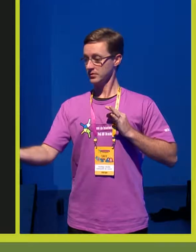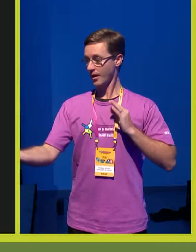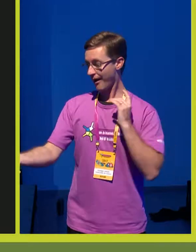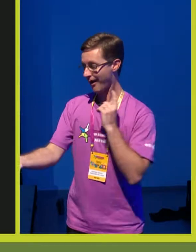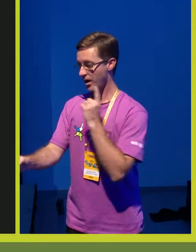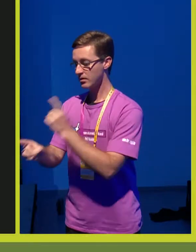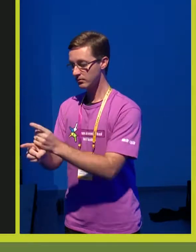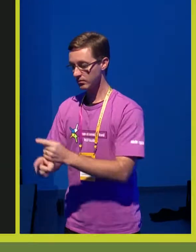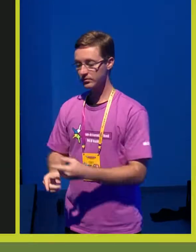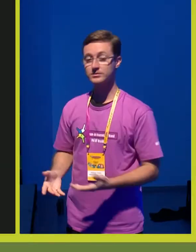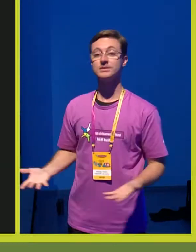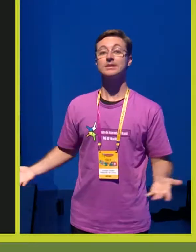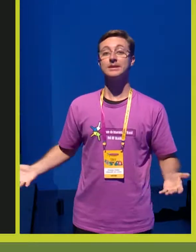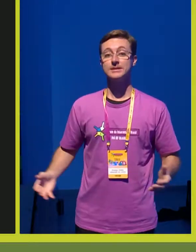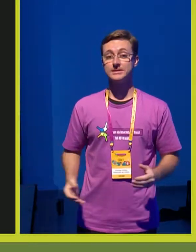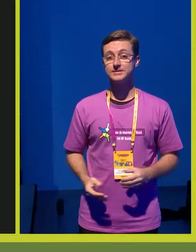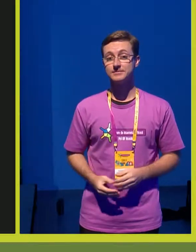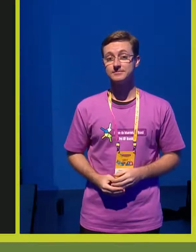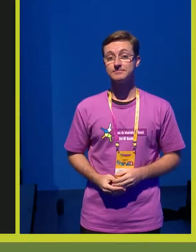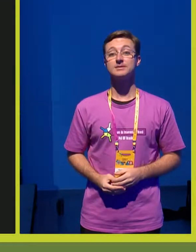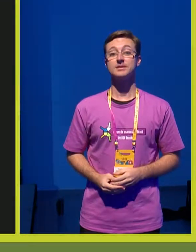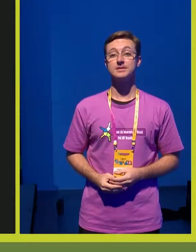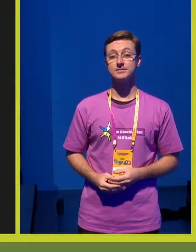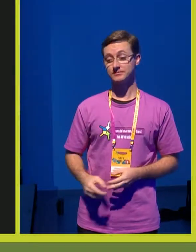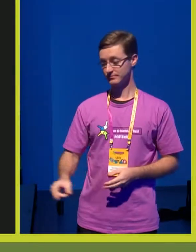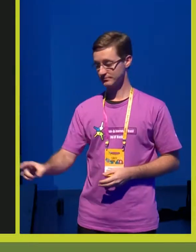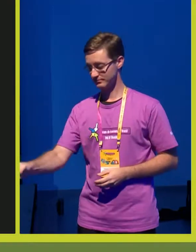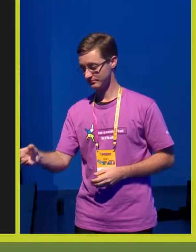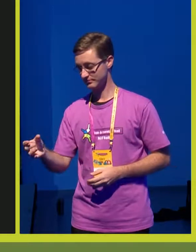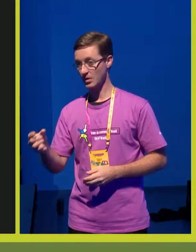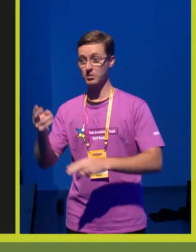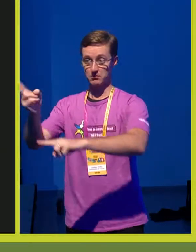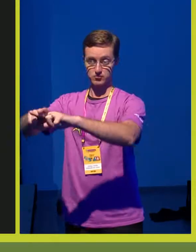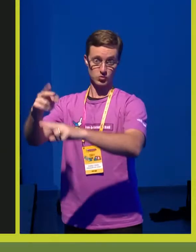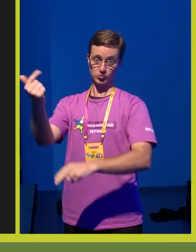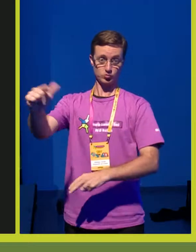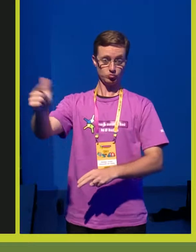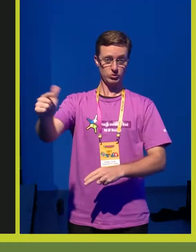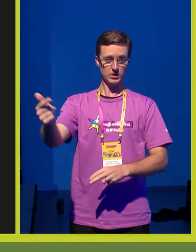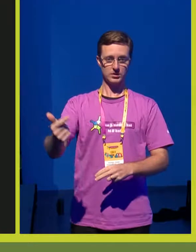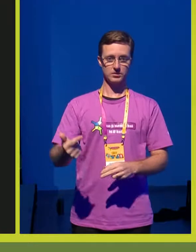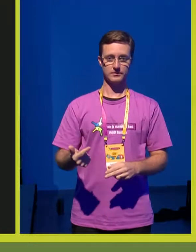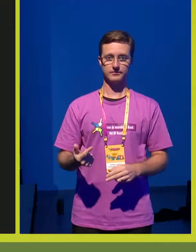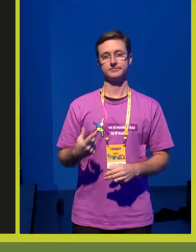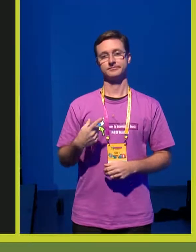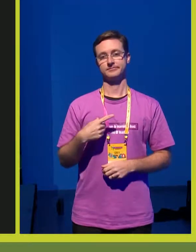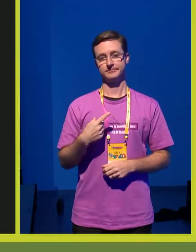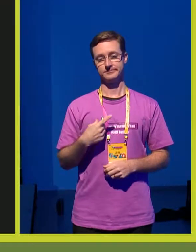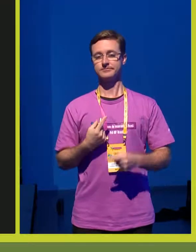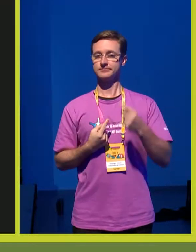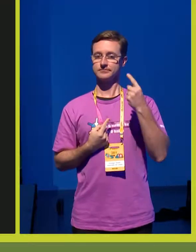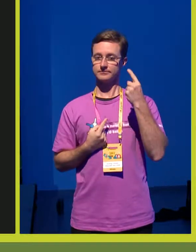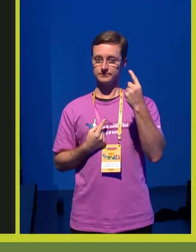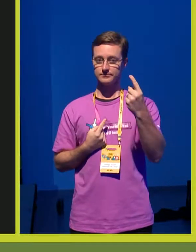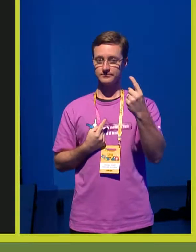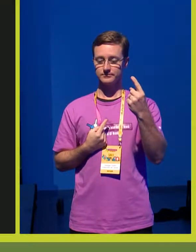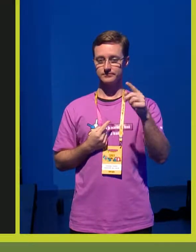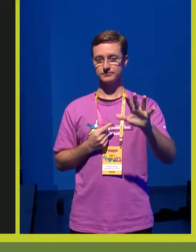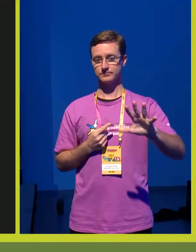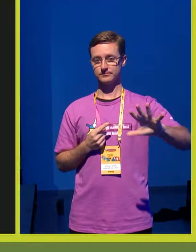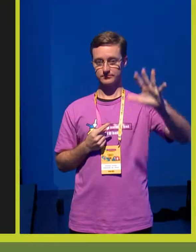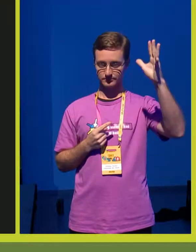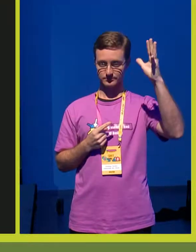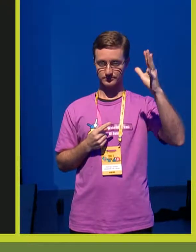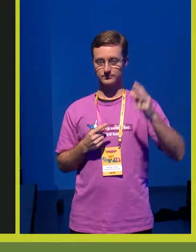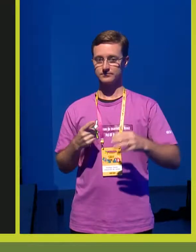de quem era justamente porque não tem a pessoa presa ainda bem tem um caso que tem exatamente esse